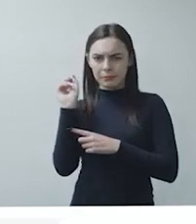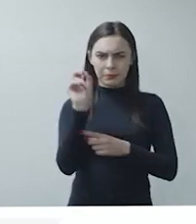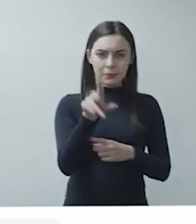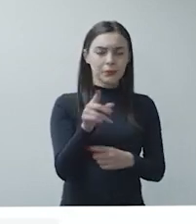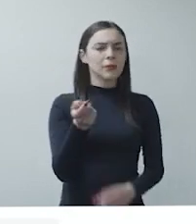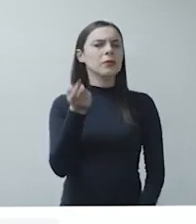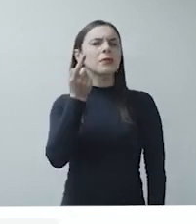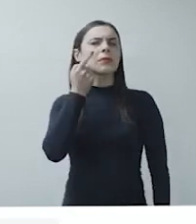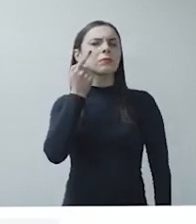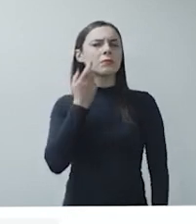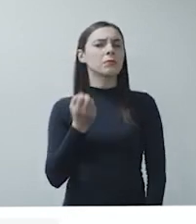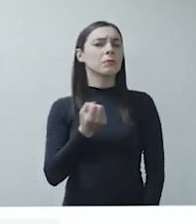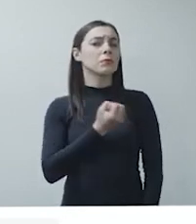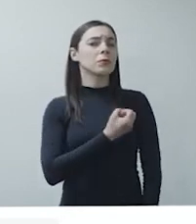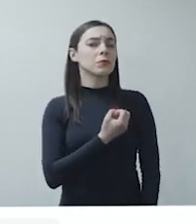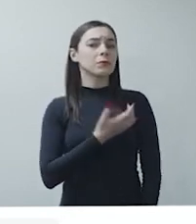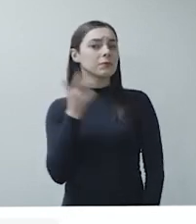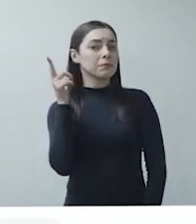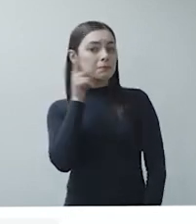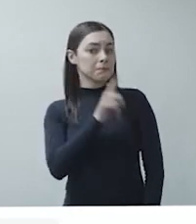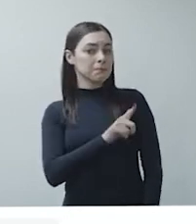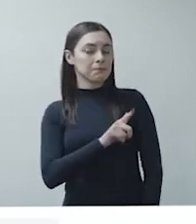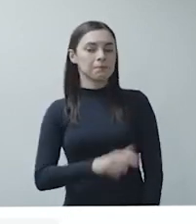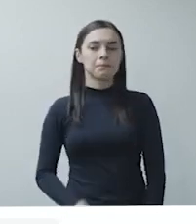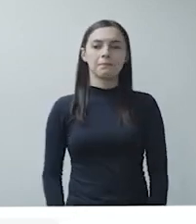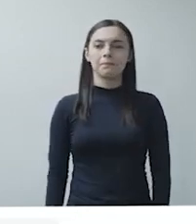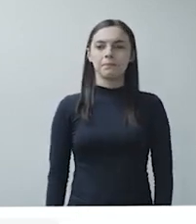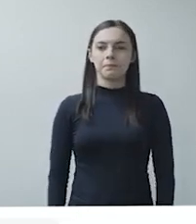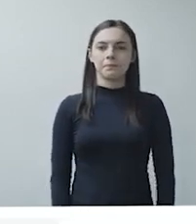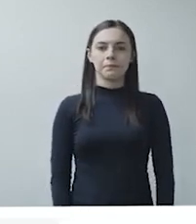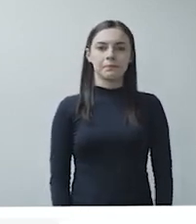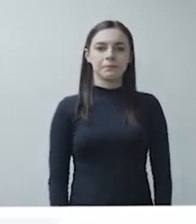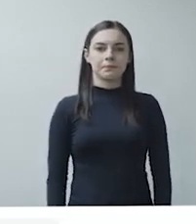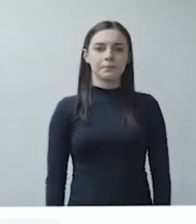quais foram os números que ele acertou.